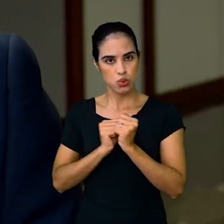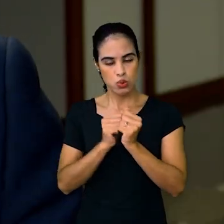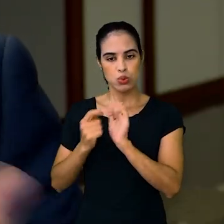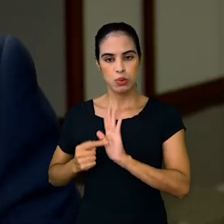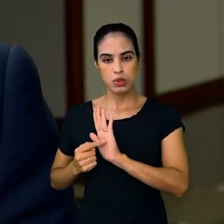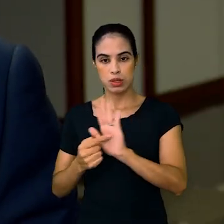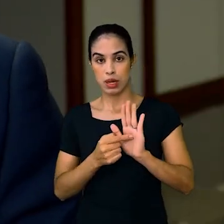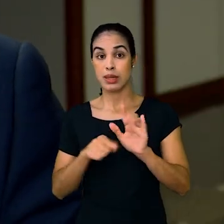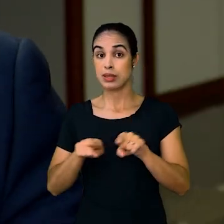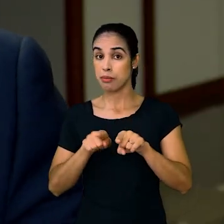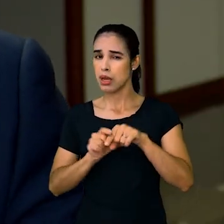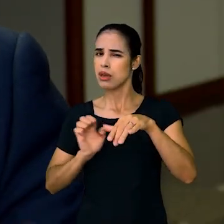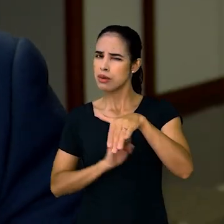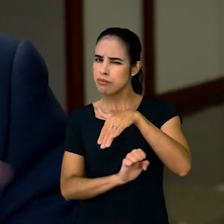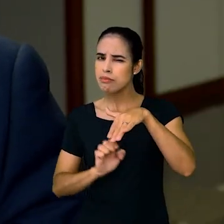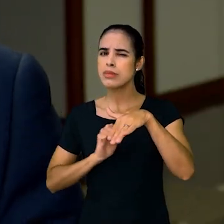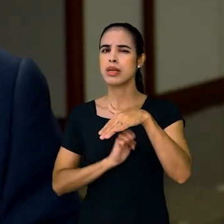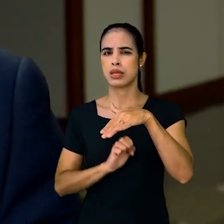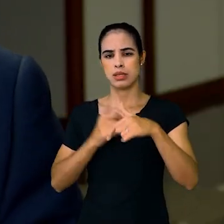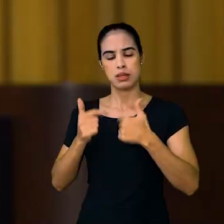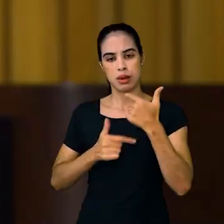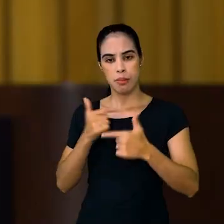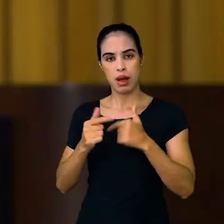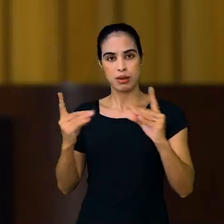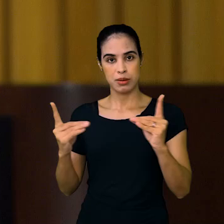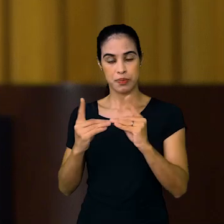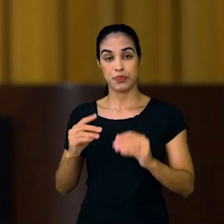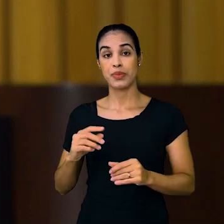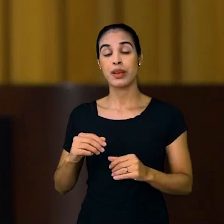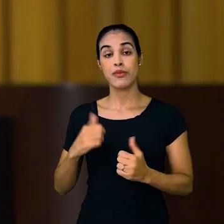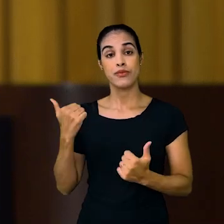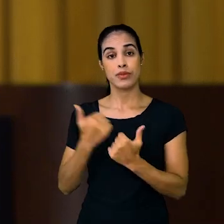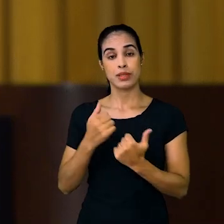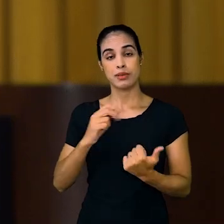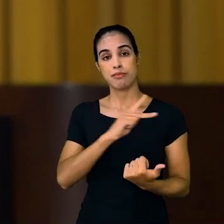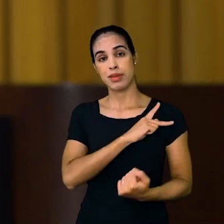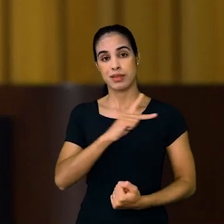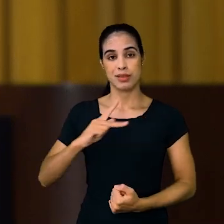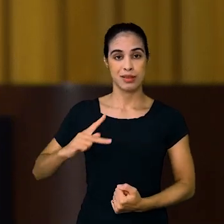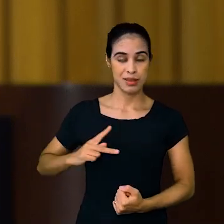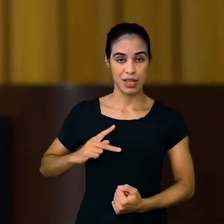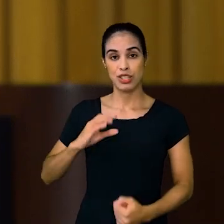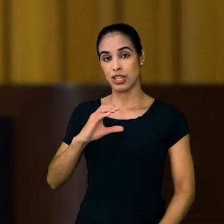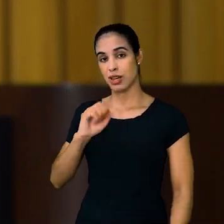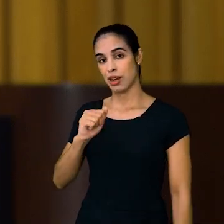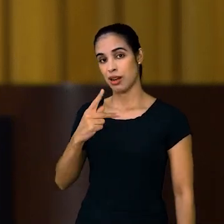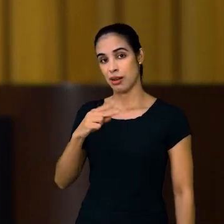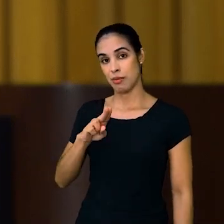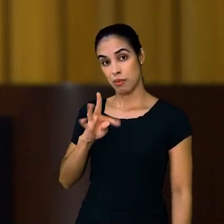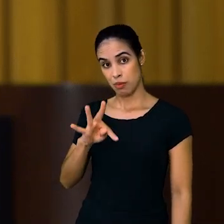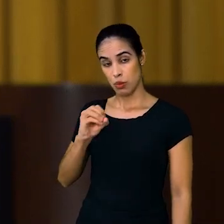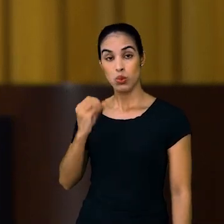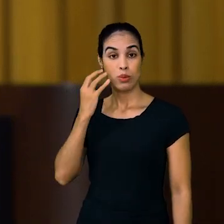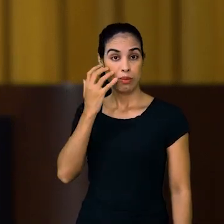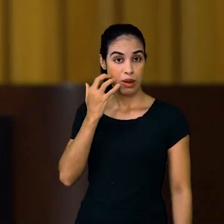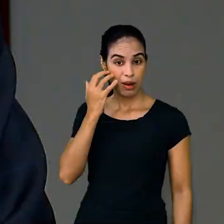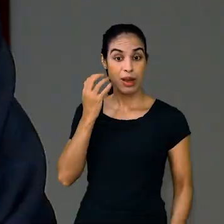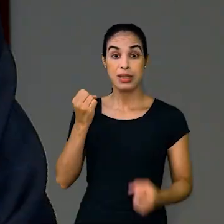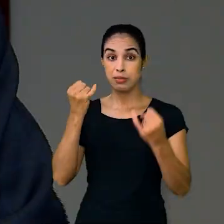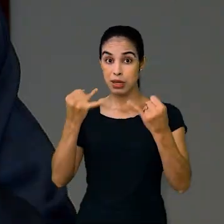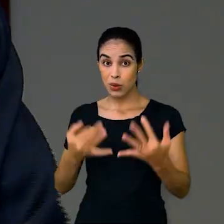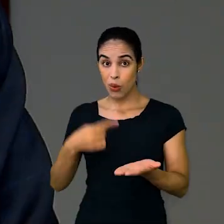empresas vão procurar continuar exercendo. E o vice-presidente do TST, ministro Caputo Bastos, comentou sobre esse